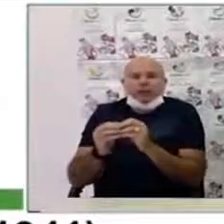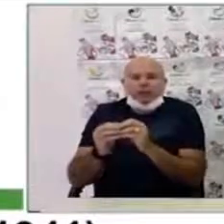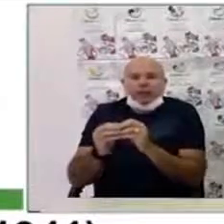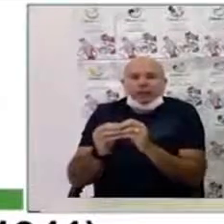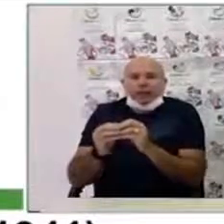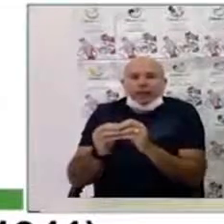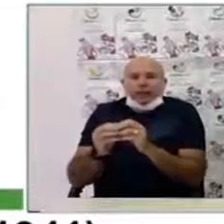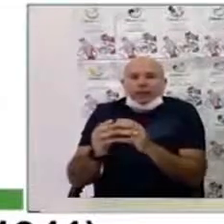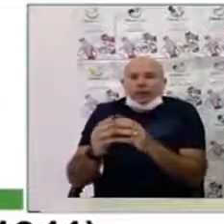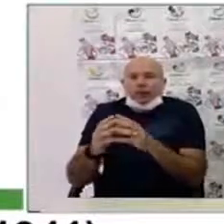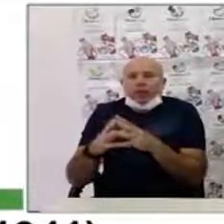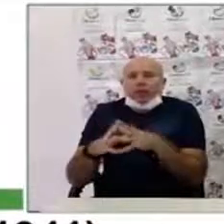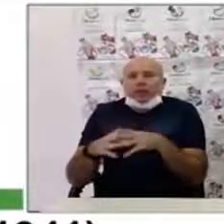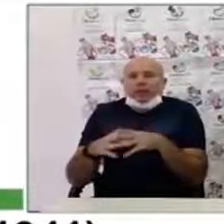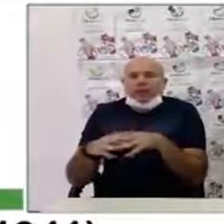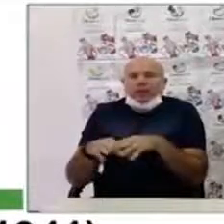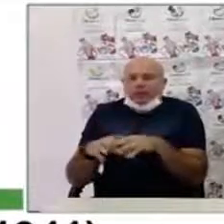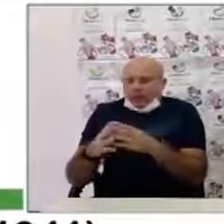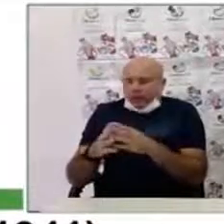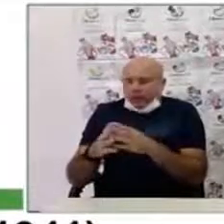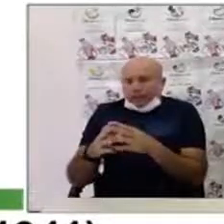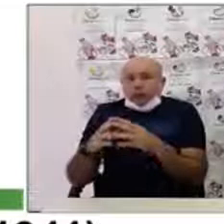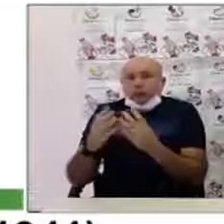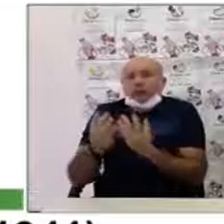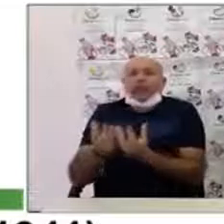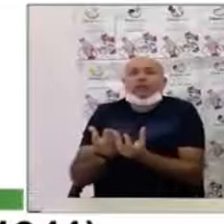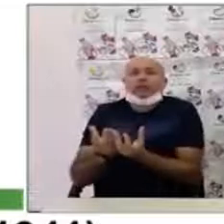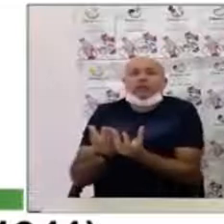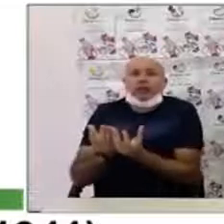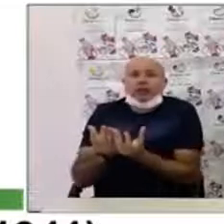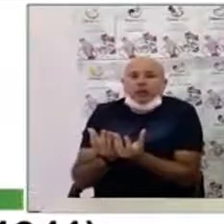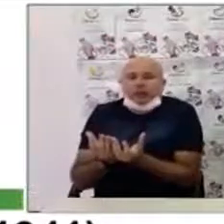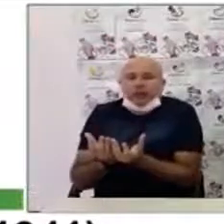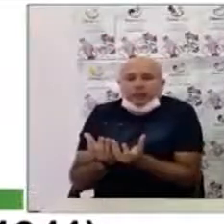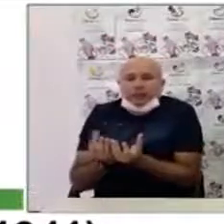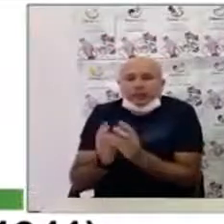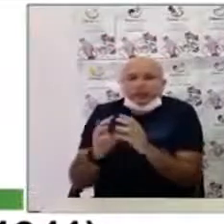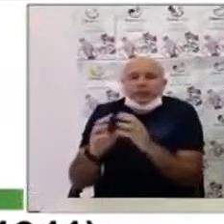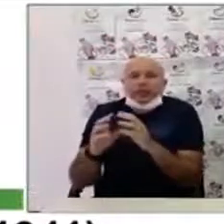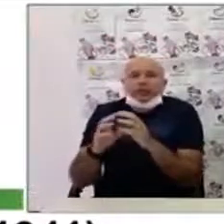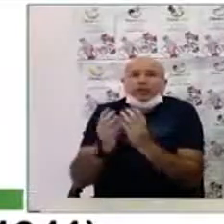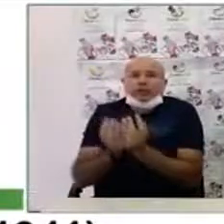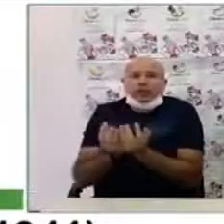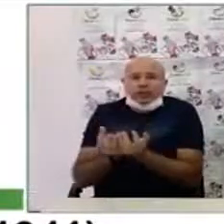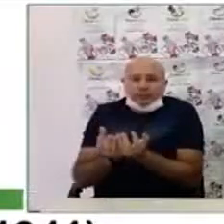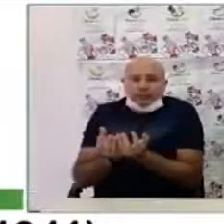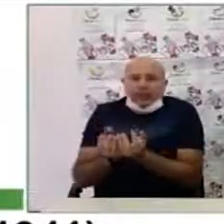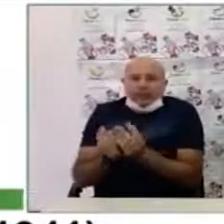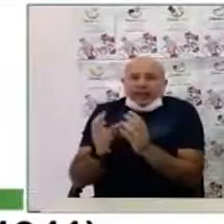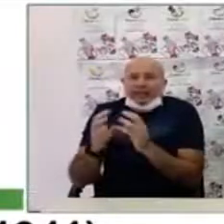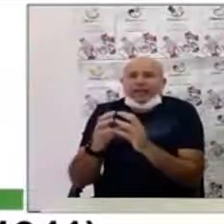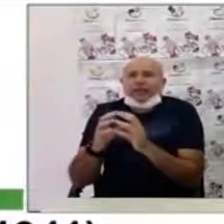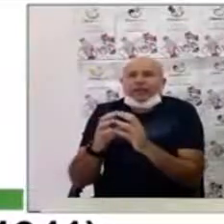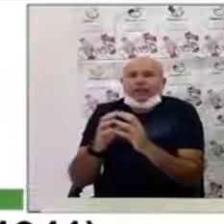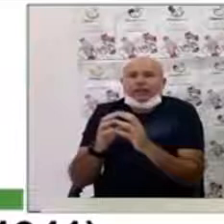experimento dele. Então ele concluiu que o átomo deveria ser formado por duas regiões totalmente diferentes, ou seja, duas regiões distintas.